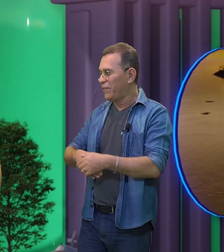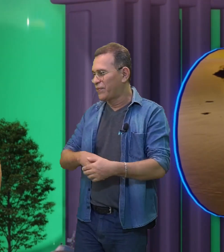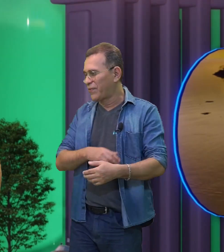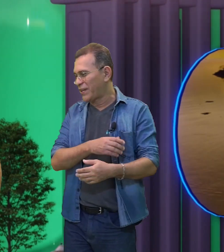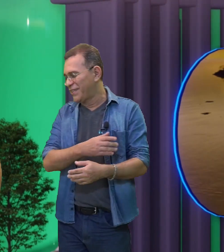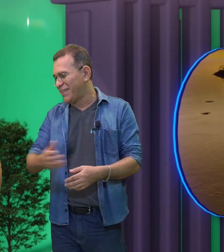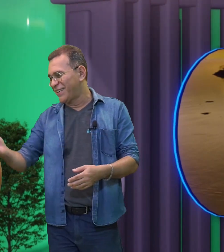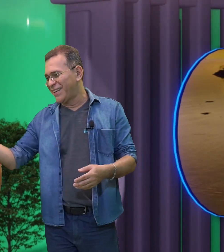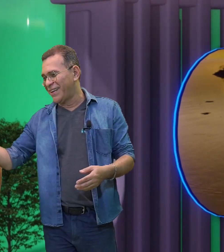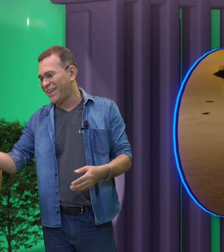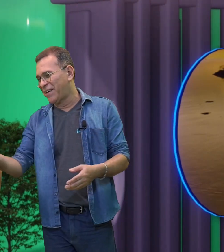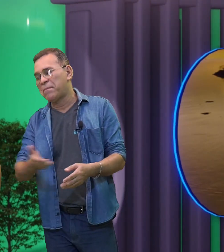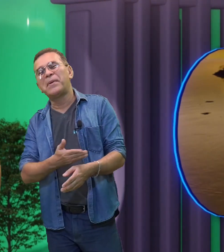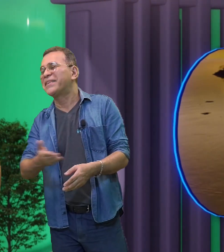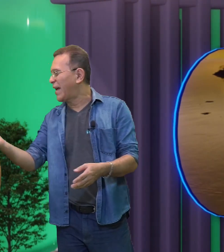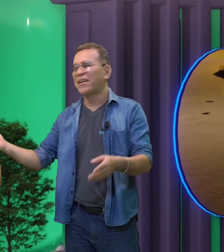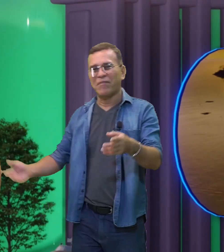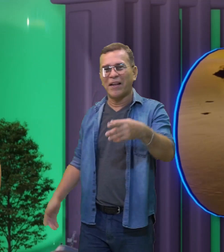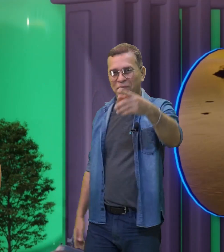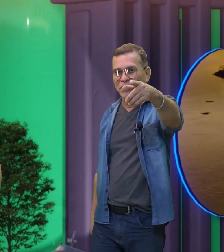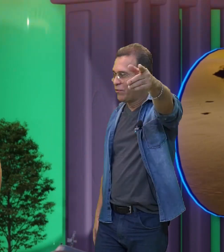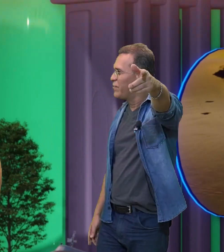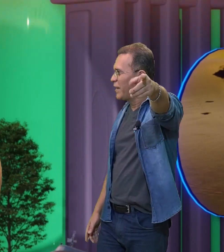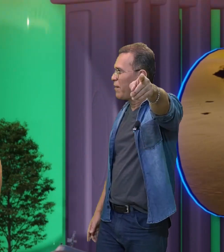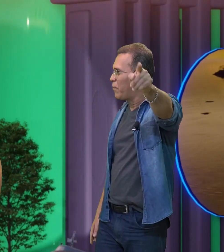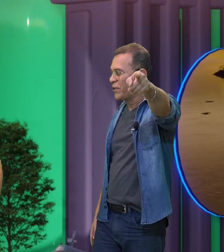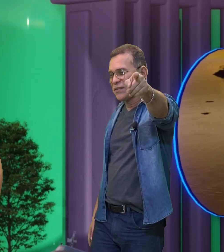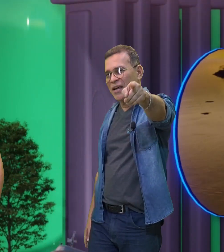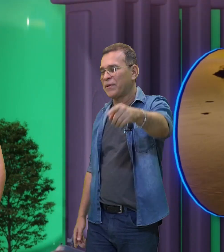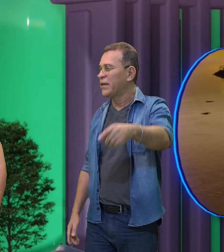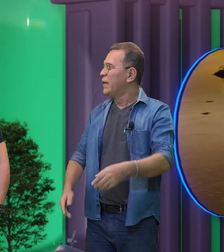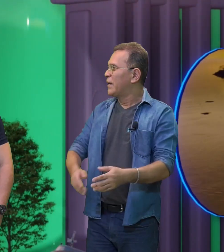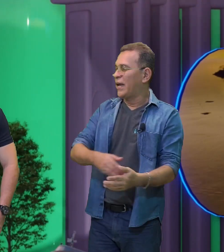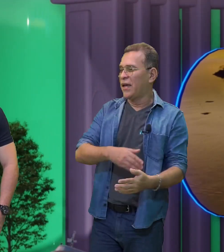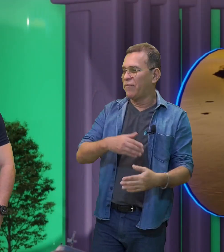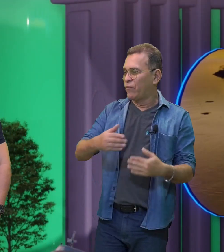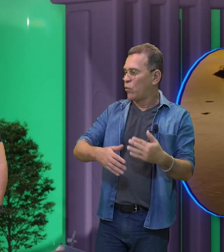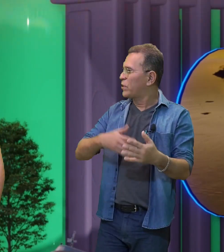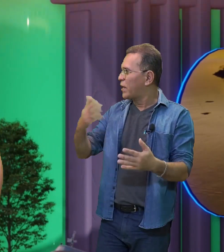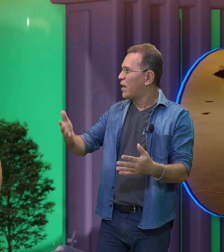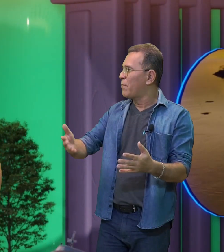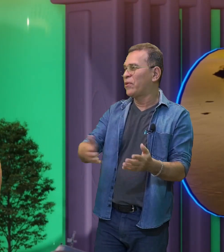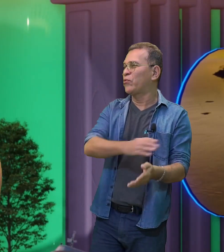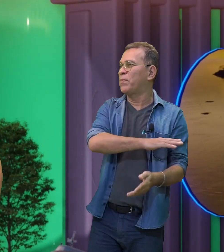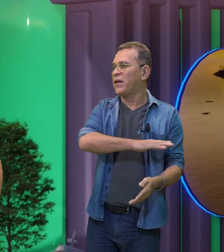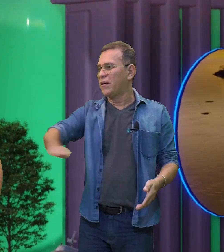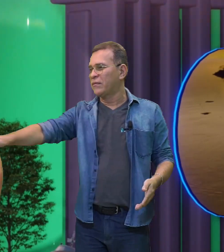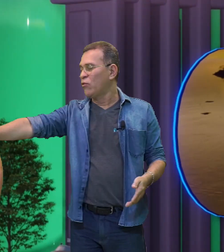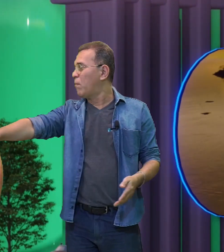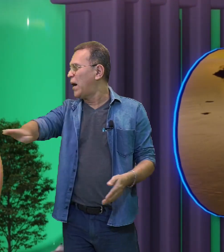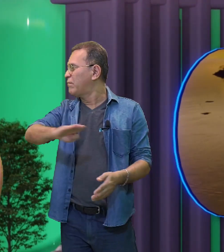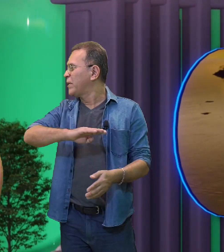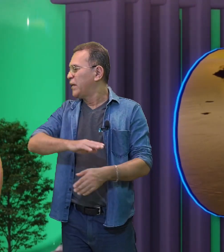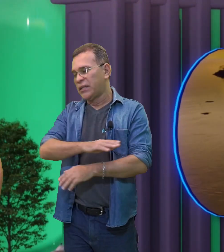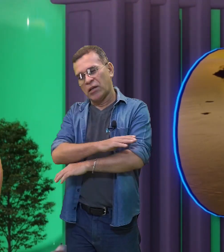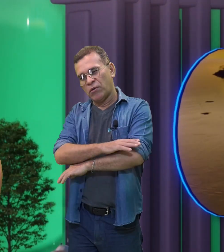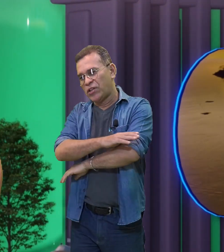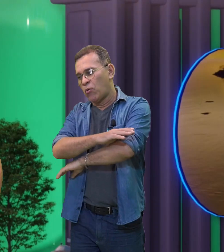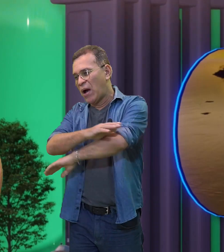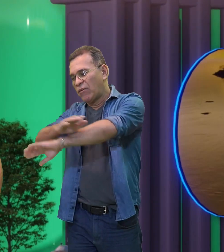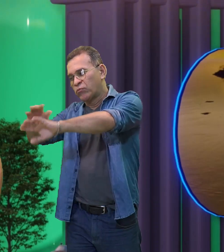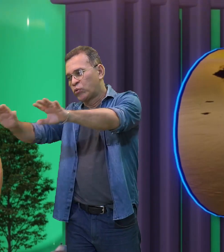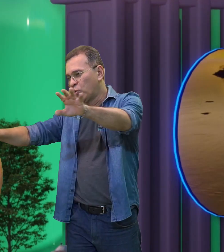mim que fazia, é, é, empleitada que fala, os alunos aí da ponta sabem, que é contratar a pessoa para derrubar.